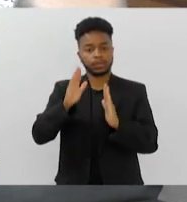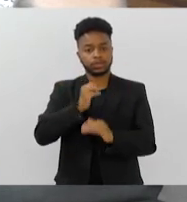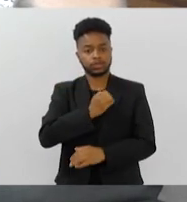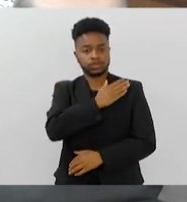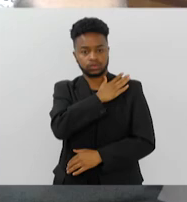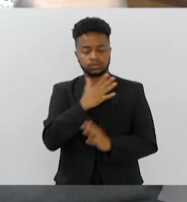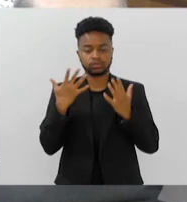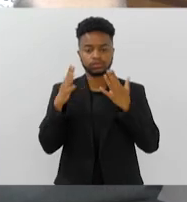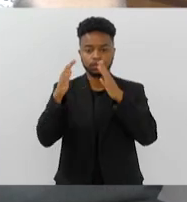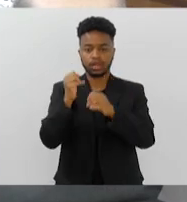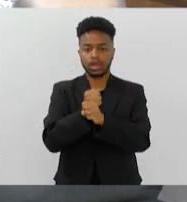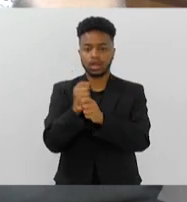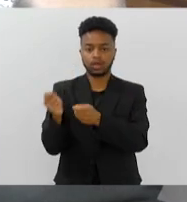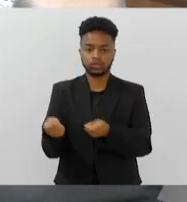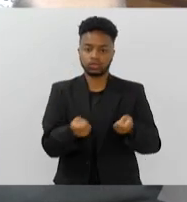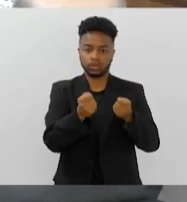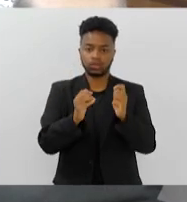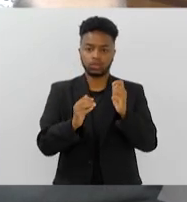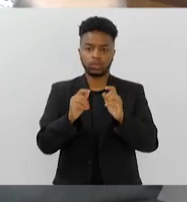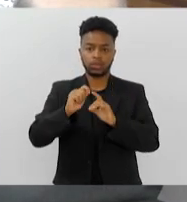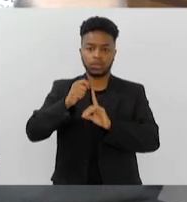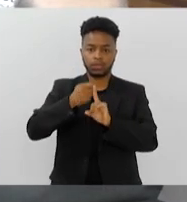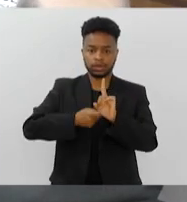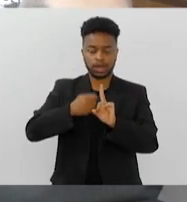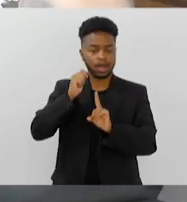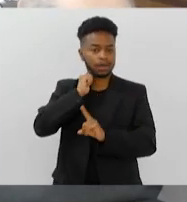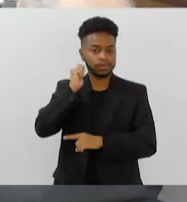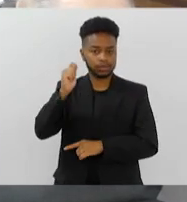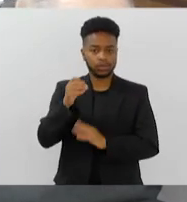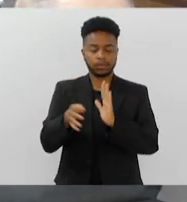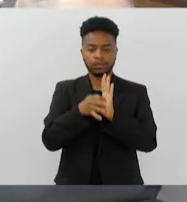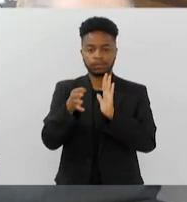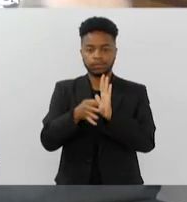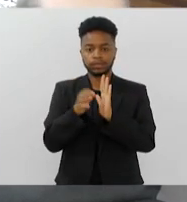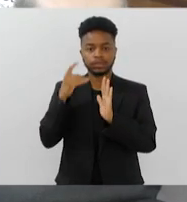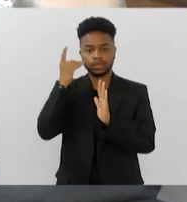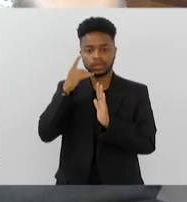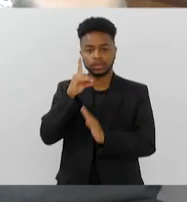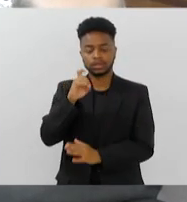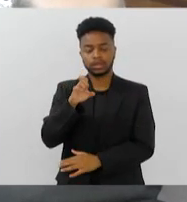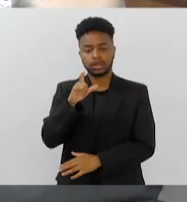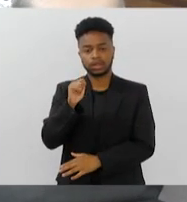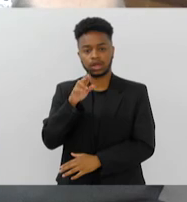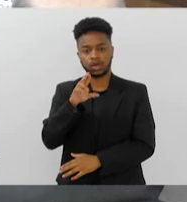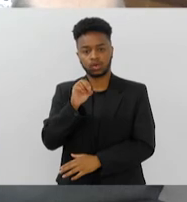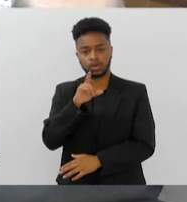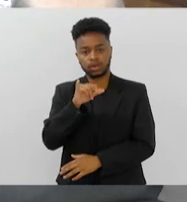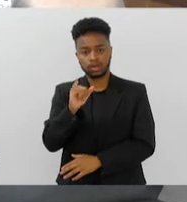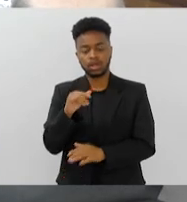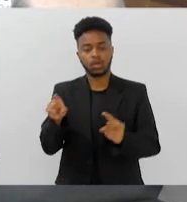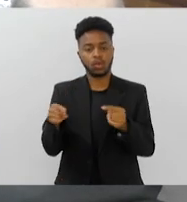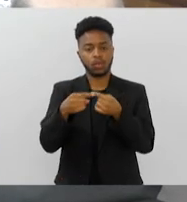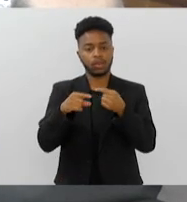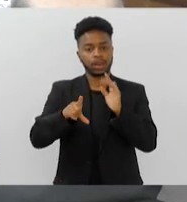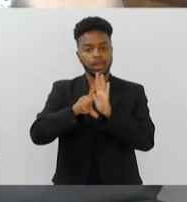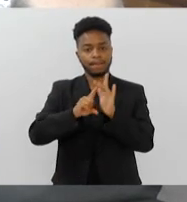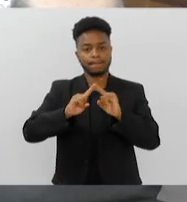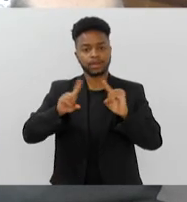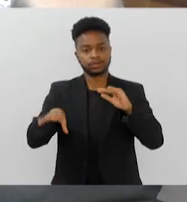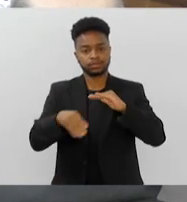mês de abril. O parecer do deputado Delaroli é pela legalidade com emendas. Em